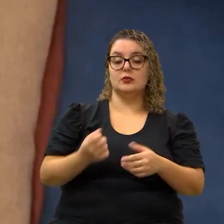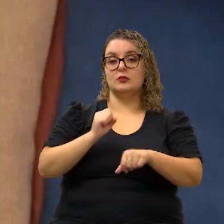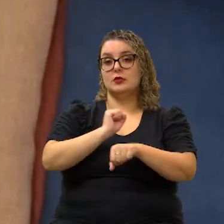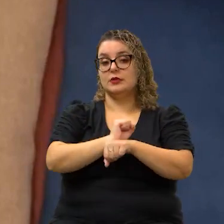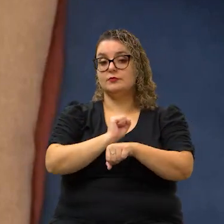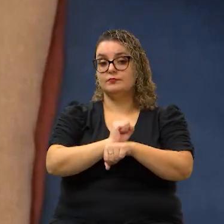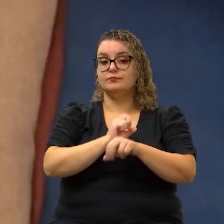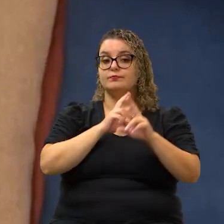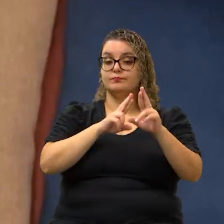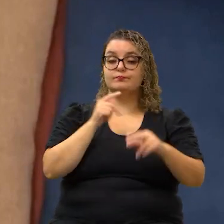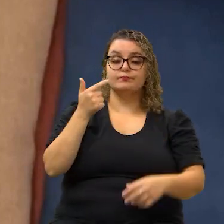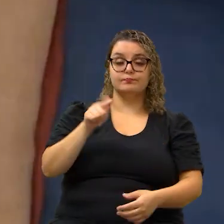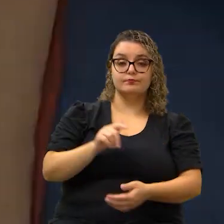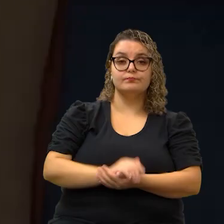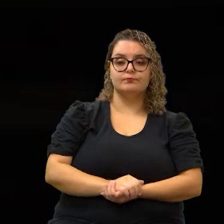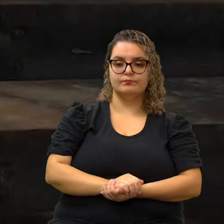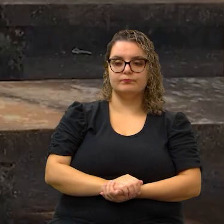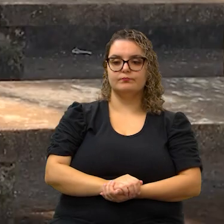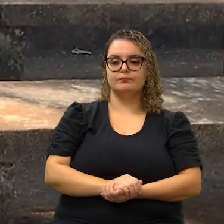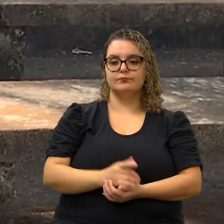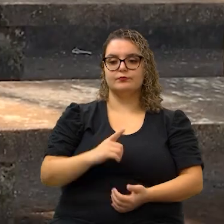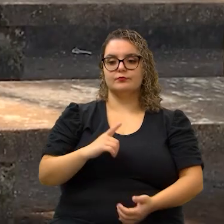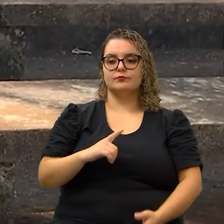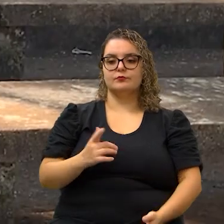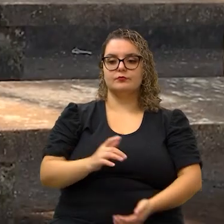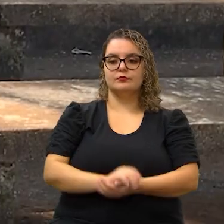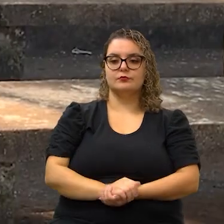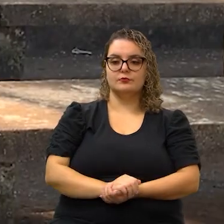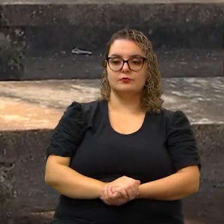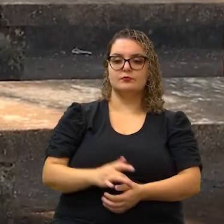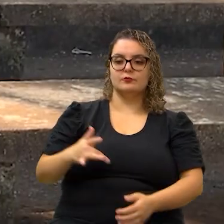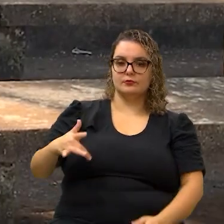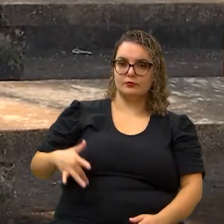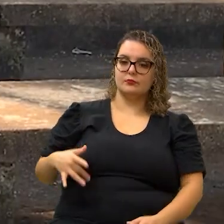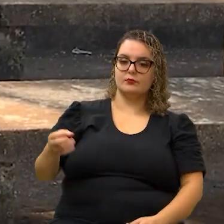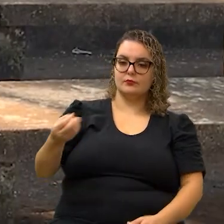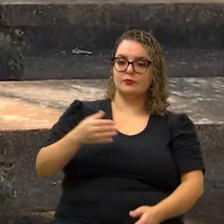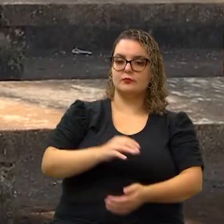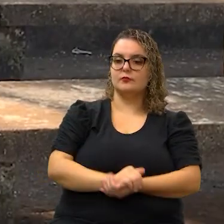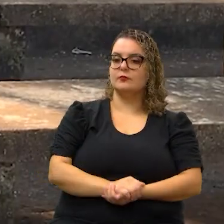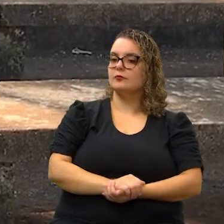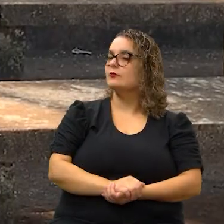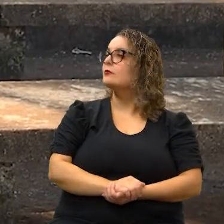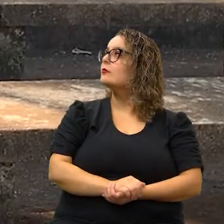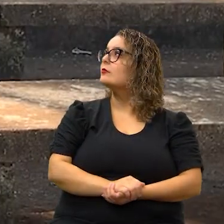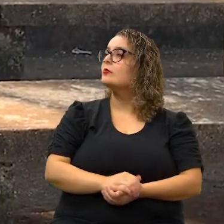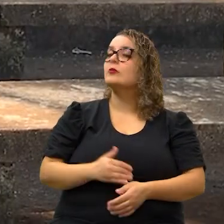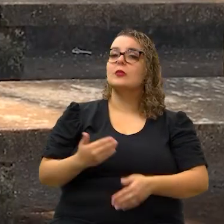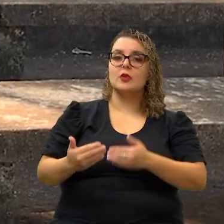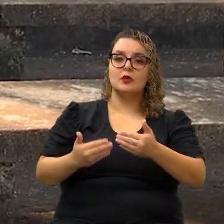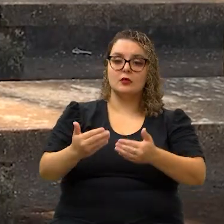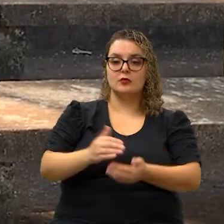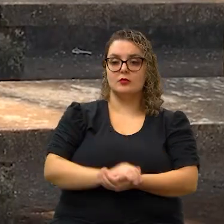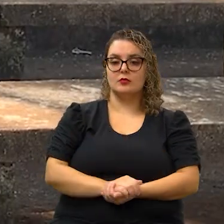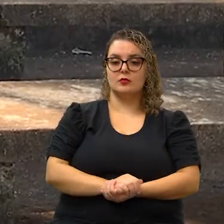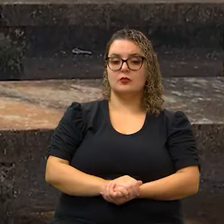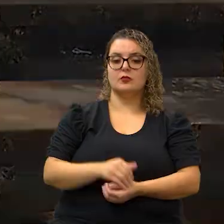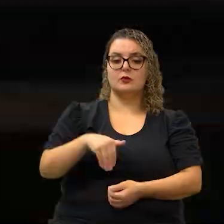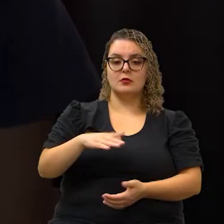aparecer esse fígado novo. No meio desse processo, o que mais me marcou foi do segundo para o terceiro